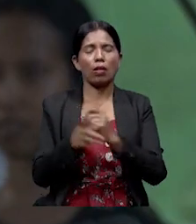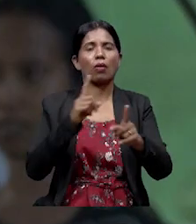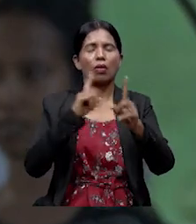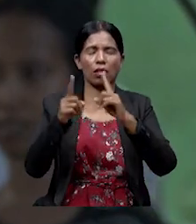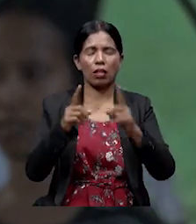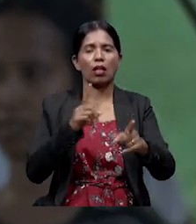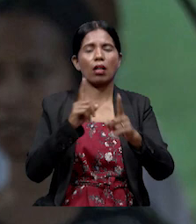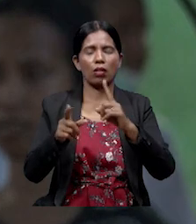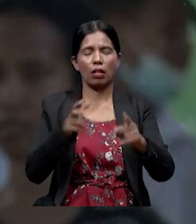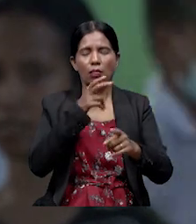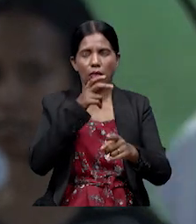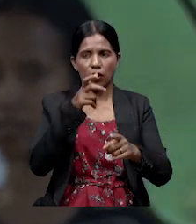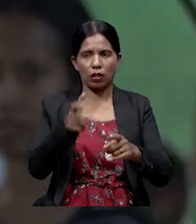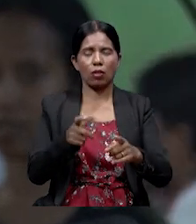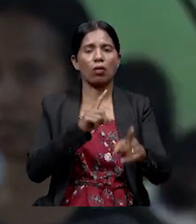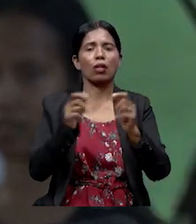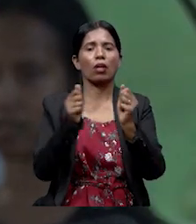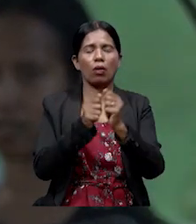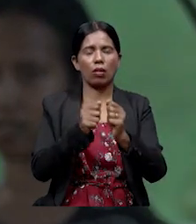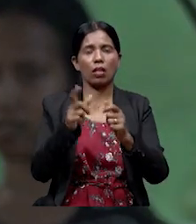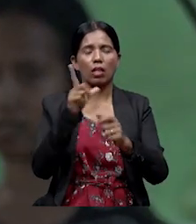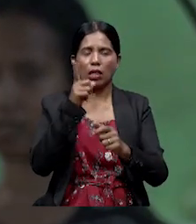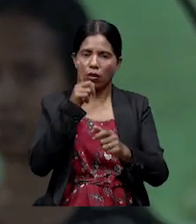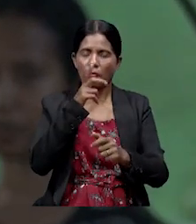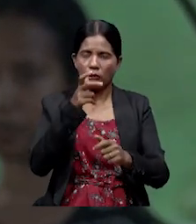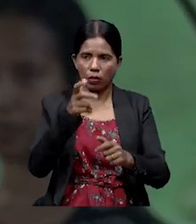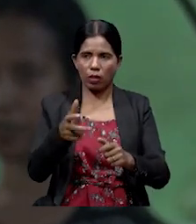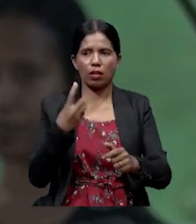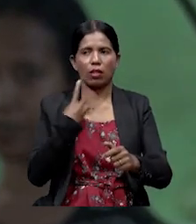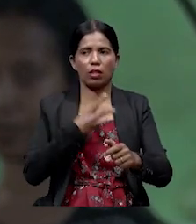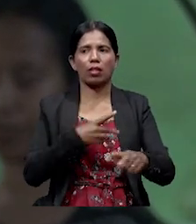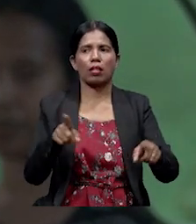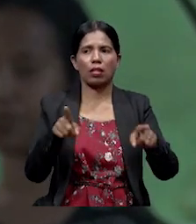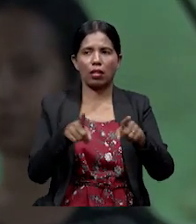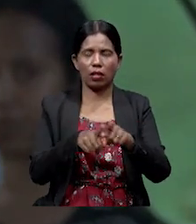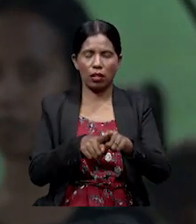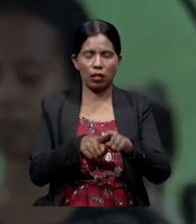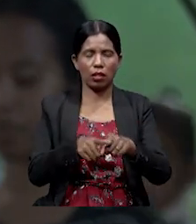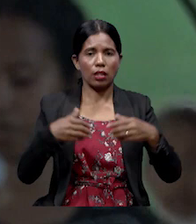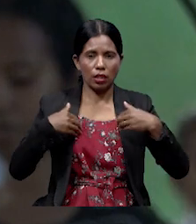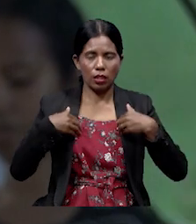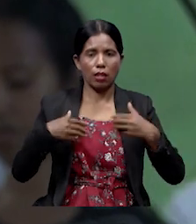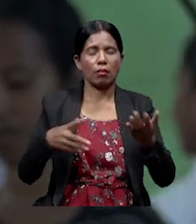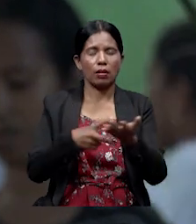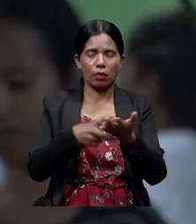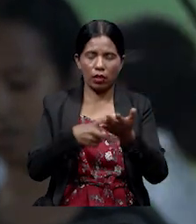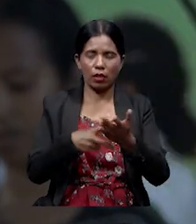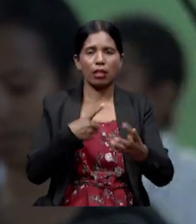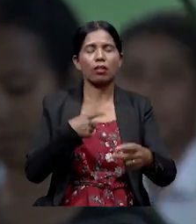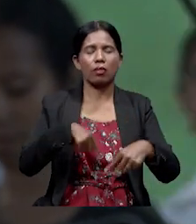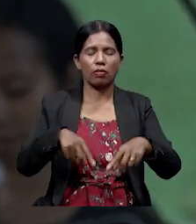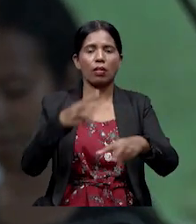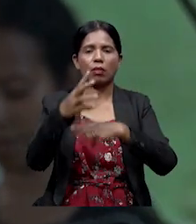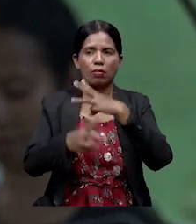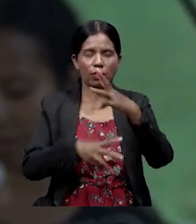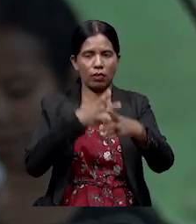E, portanto, falar o português é como ter um passaporte para viajar no mundo. É ter um